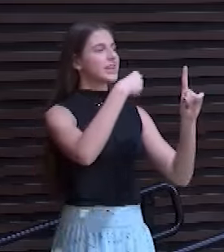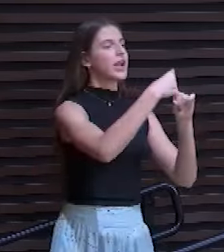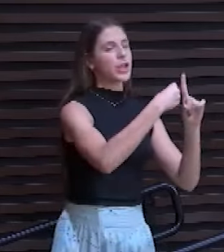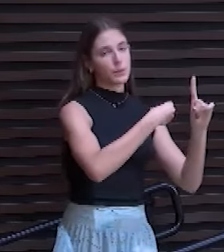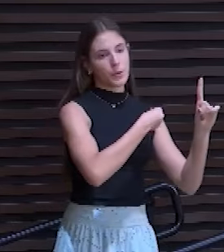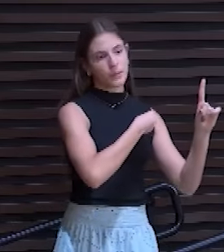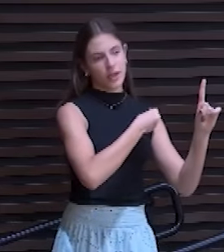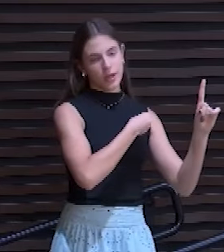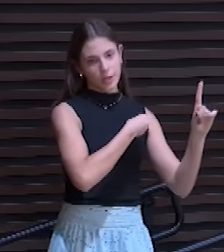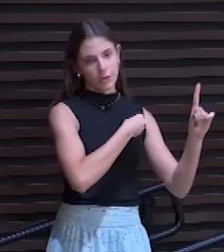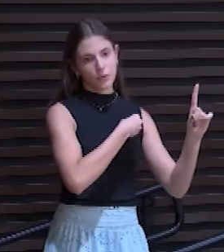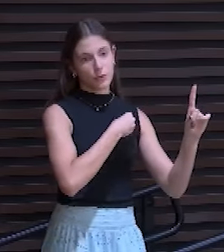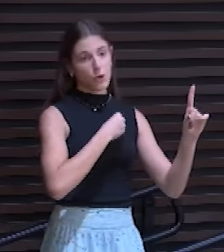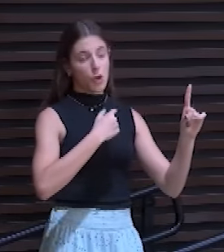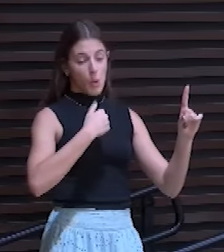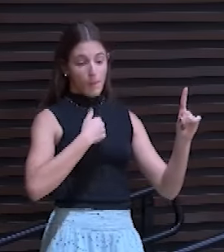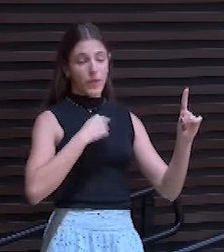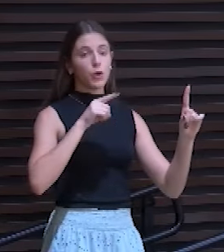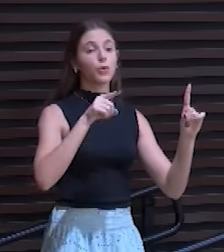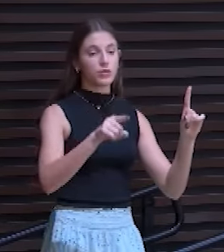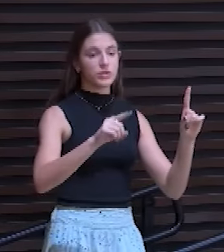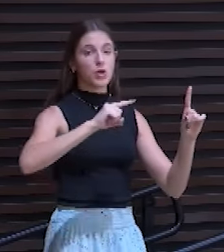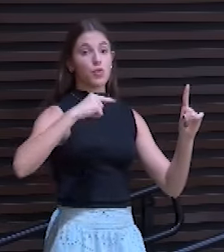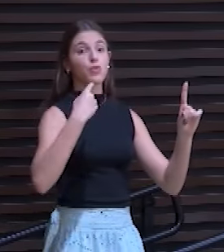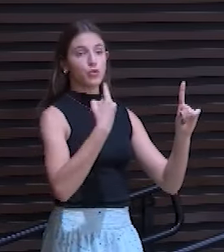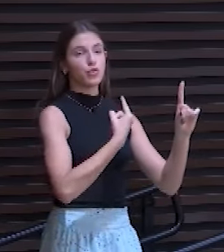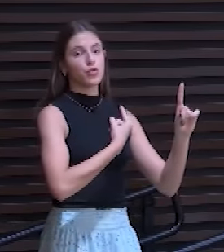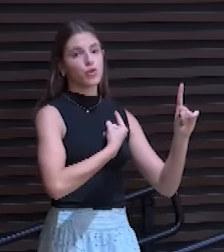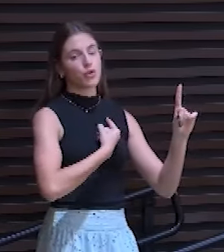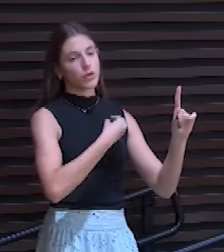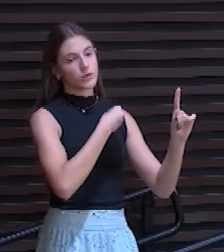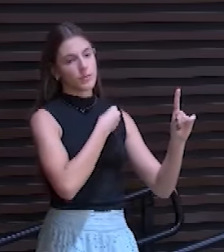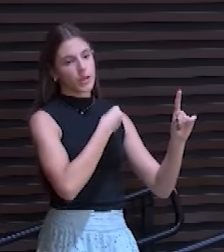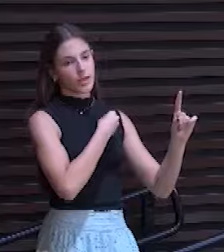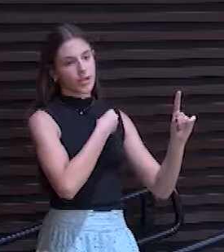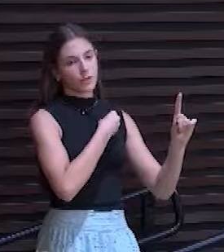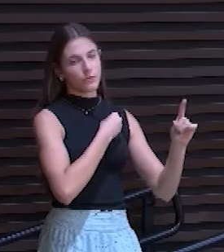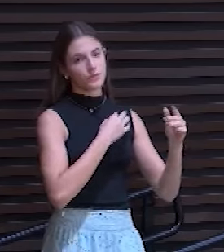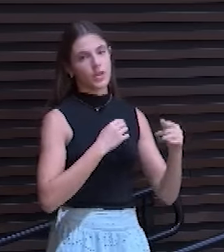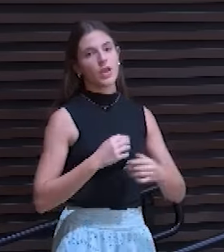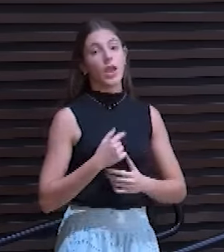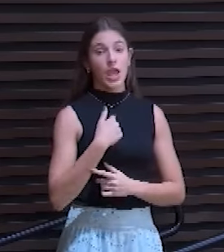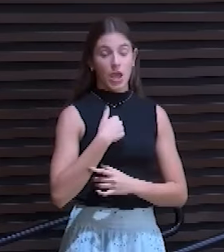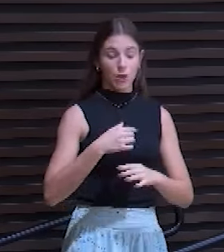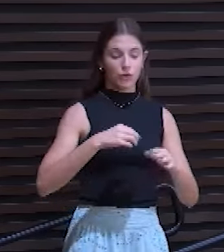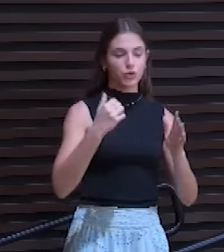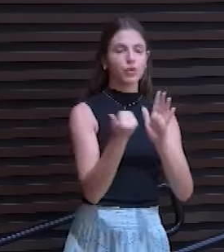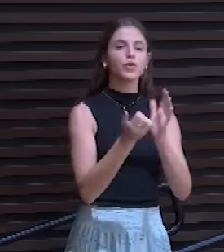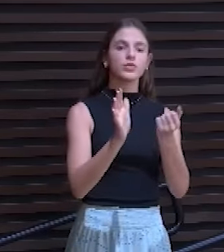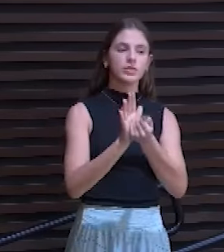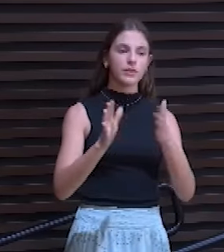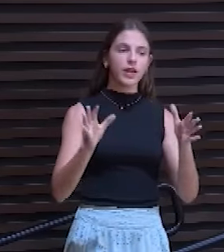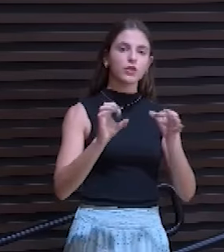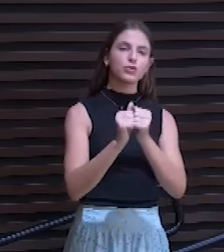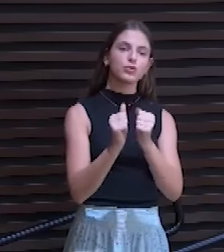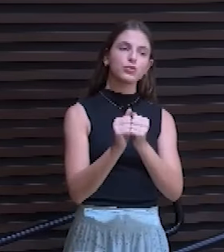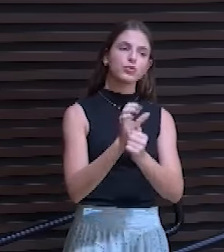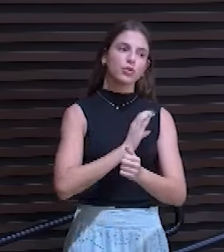meu pecado, o nosso pecado no corpo dele. Eu estou crucificado com Cristo e vivo não mais